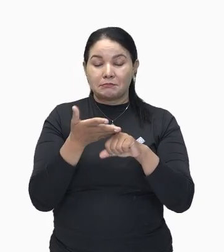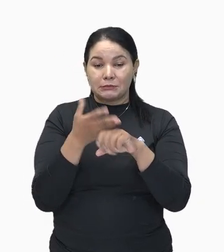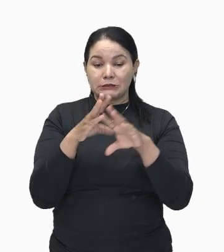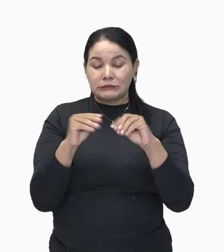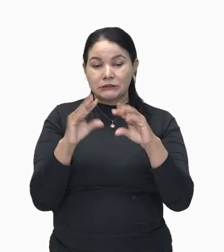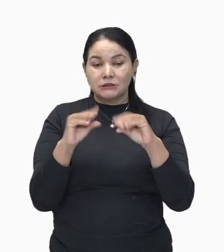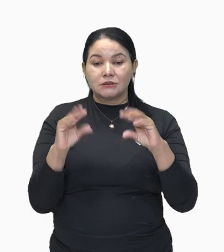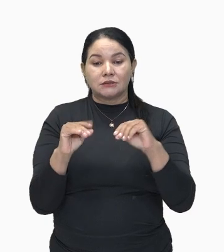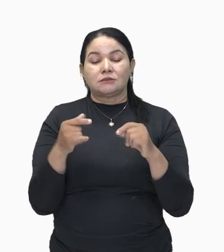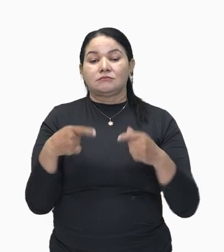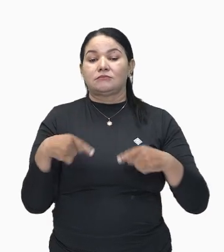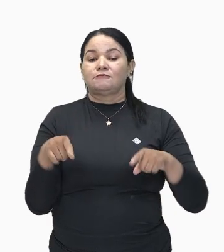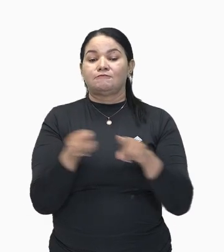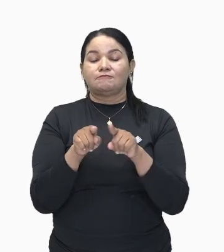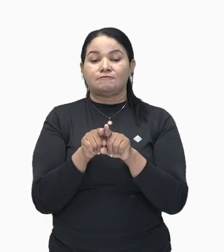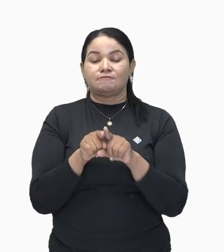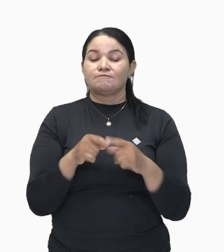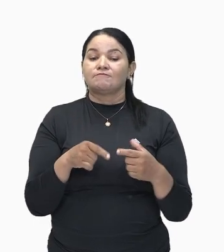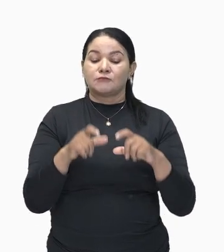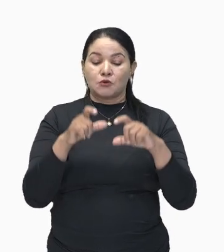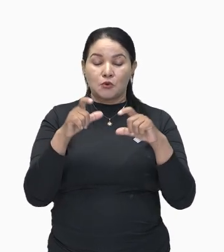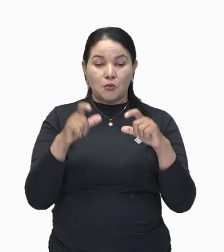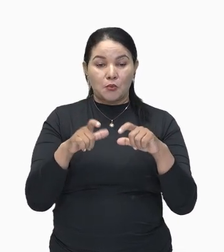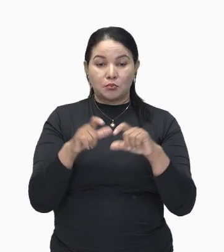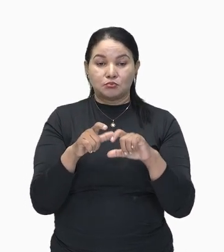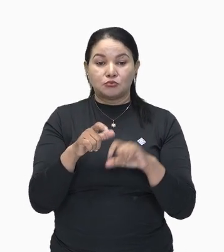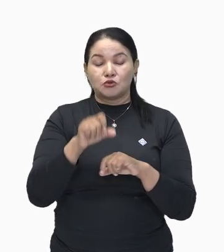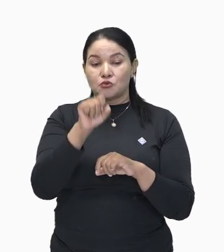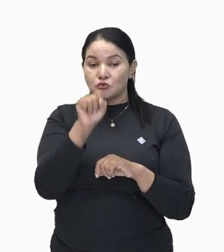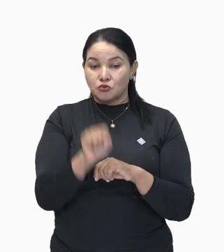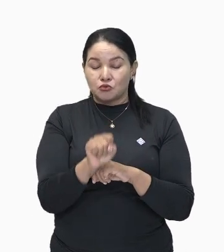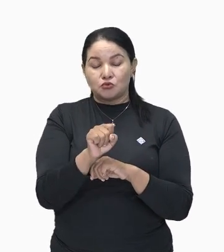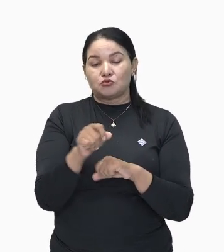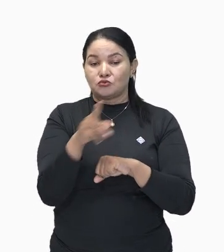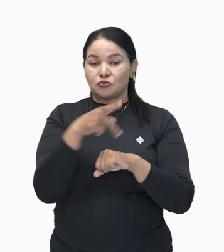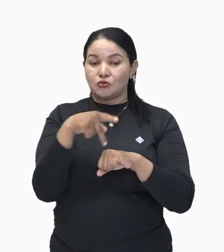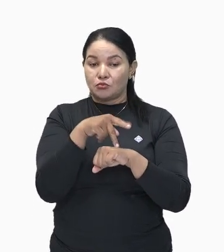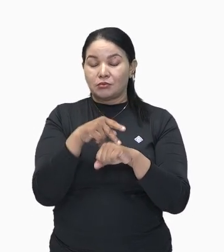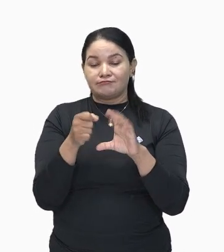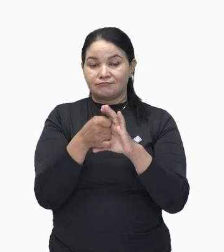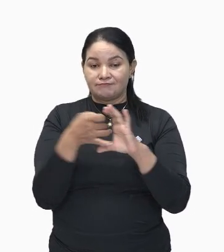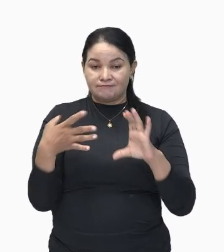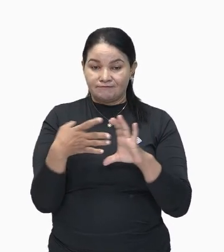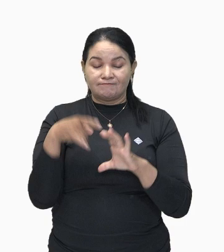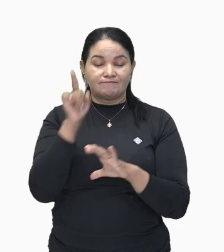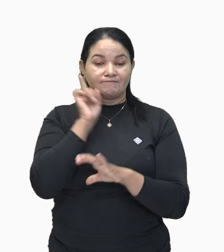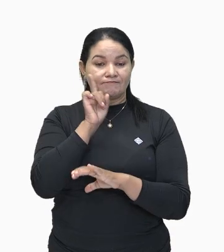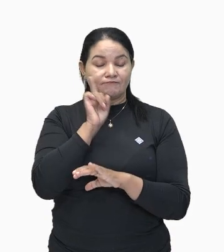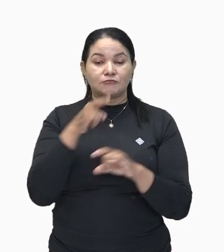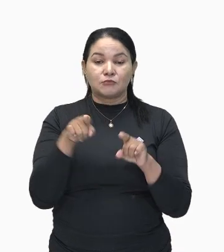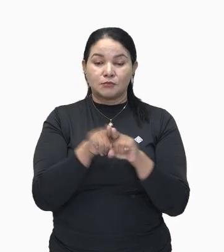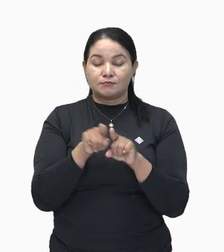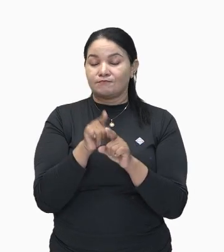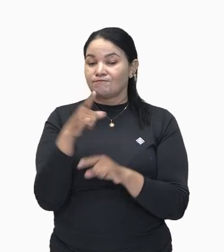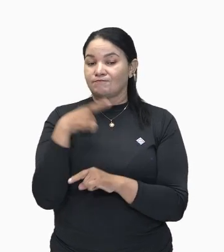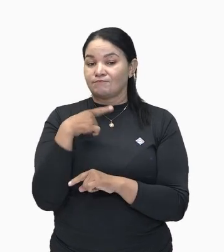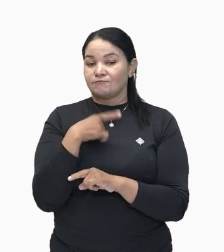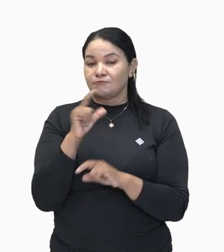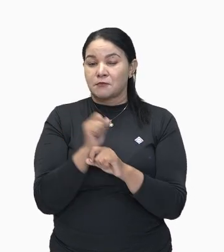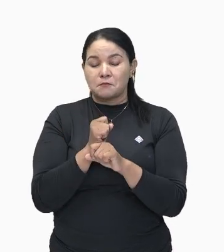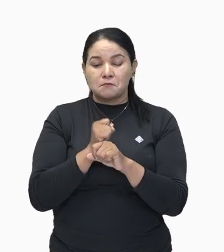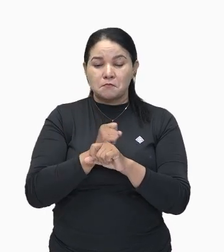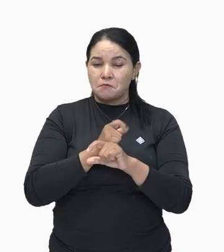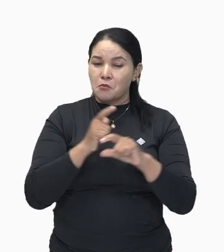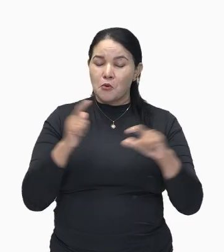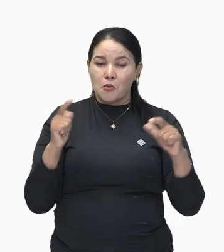do sul do país, né, dessas características dos Estados Unidos, vai ter uma maior quantidade